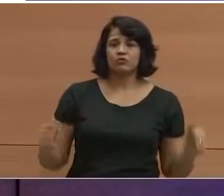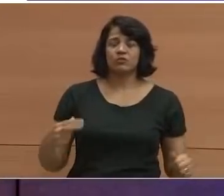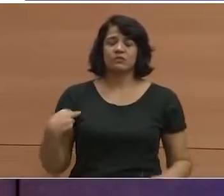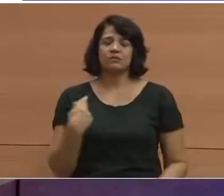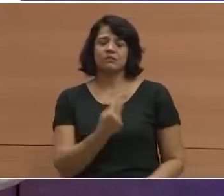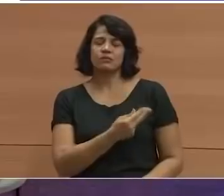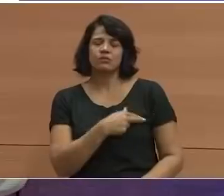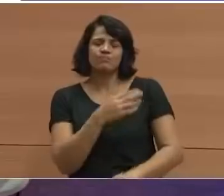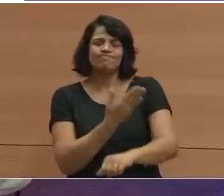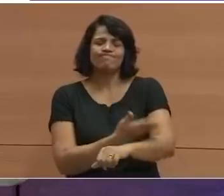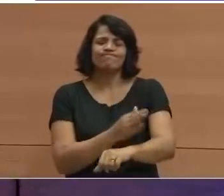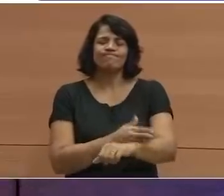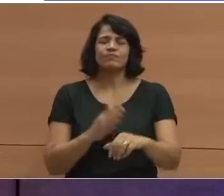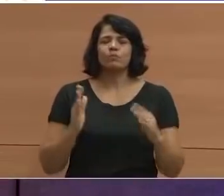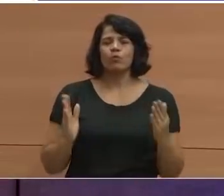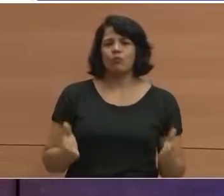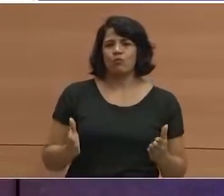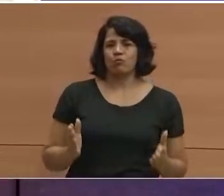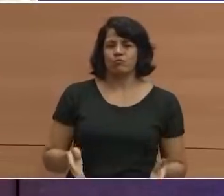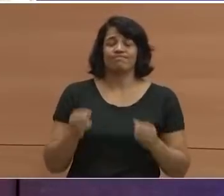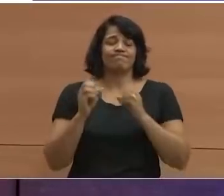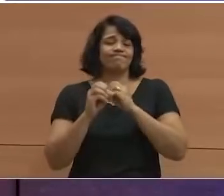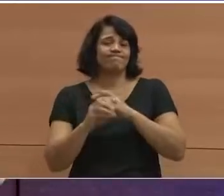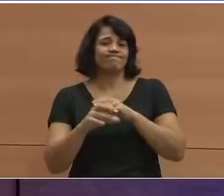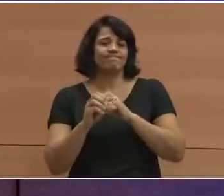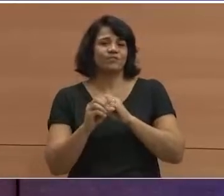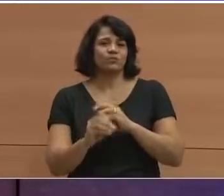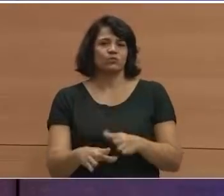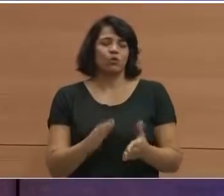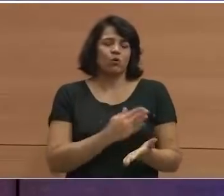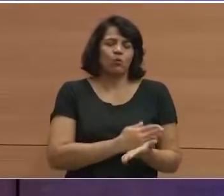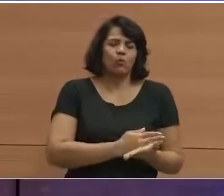ocidental, teve o seu berço